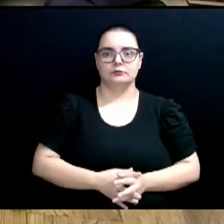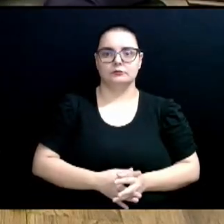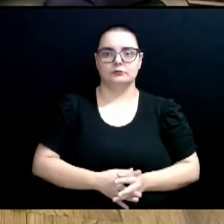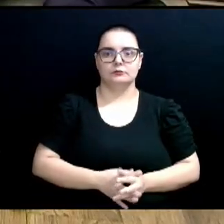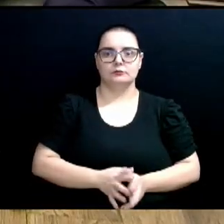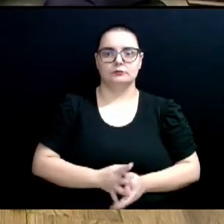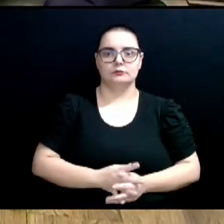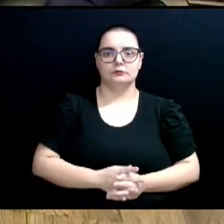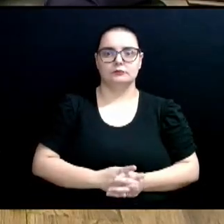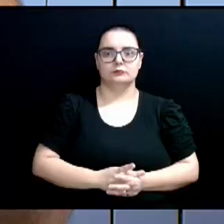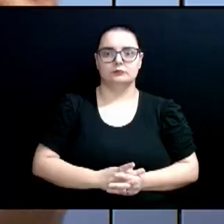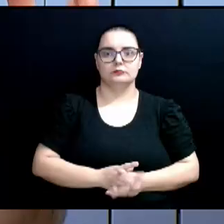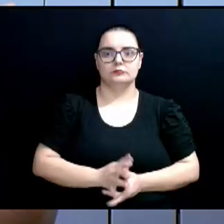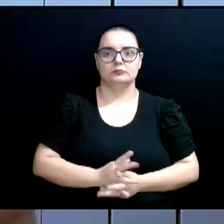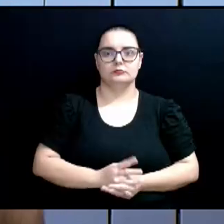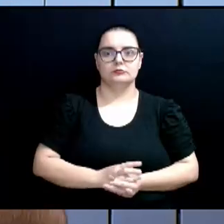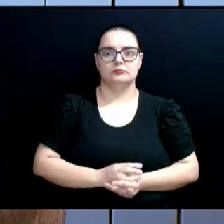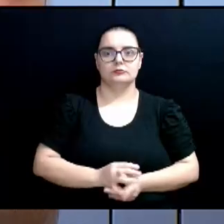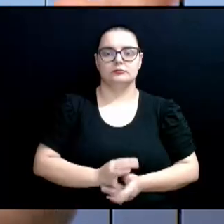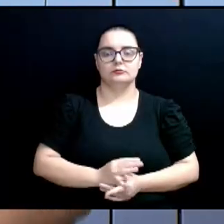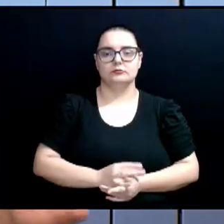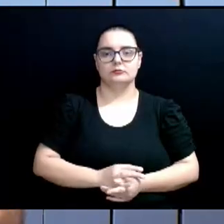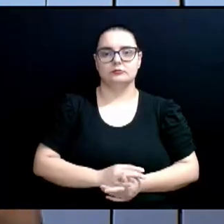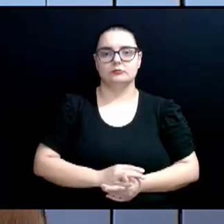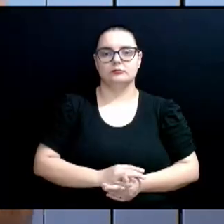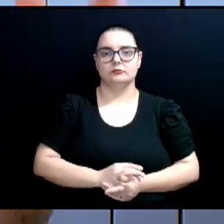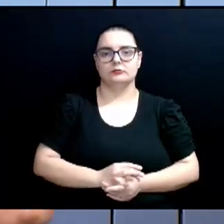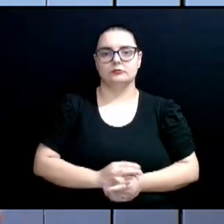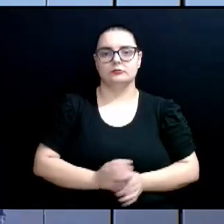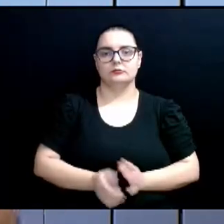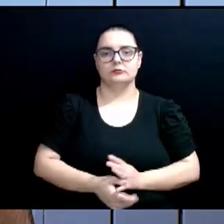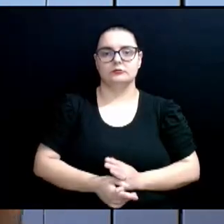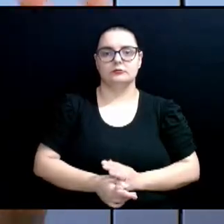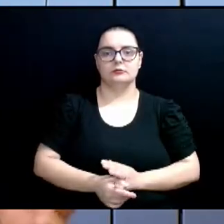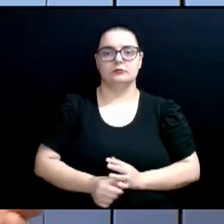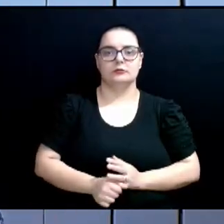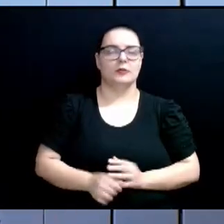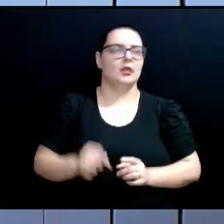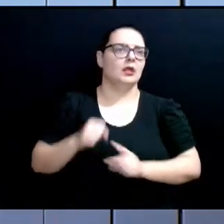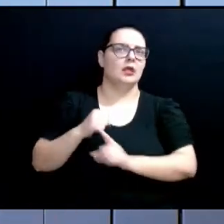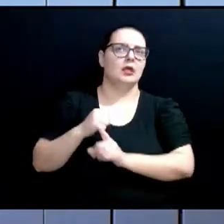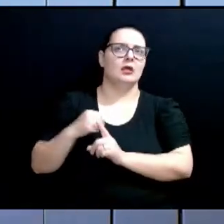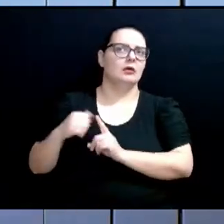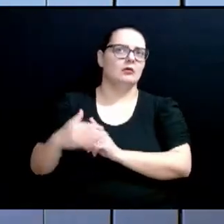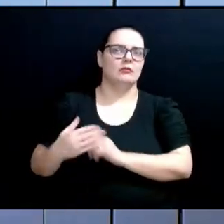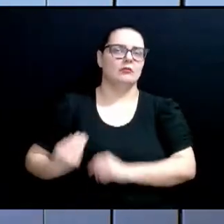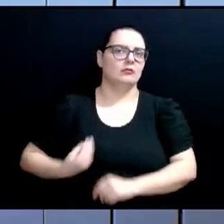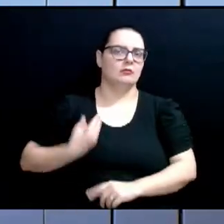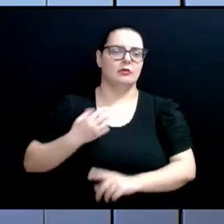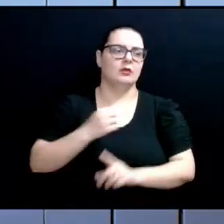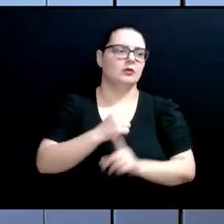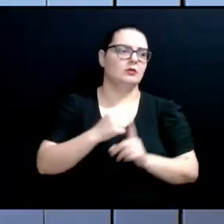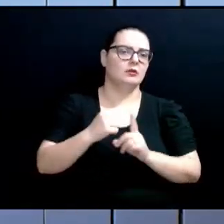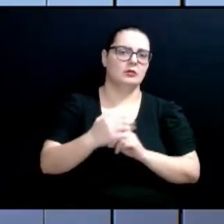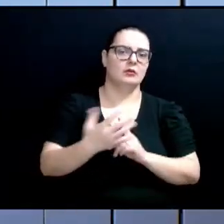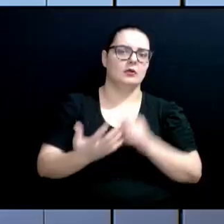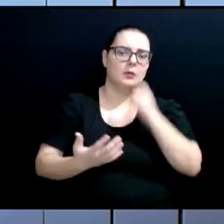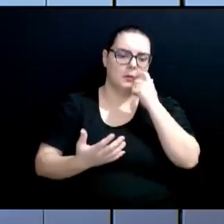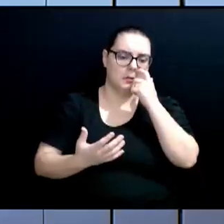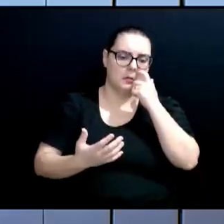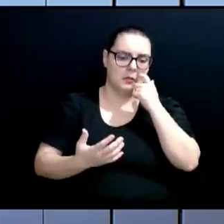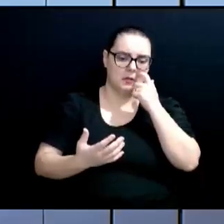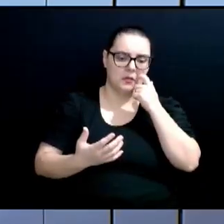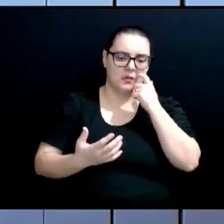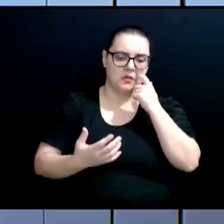o andamento da vida social, da vida política, da vida econômica, são dirimidas, né, são